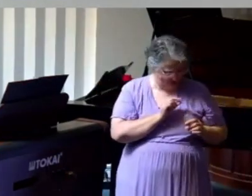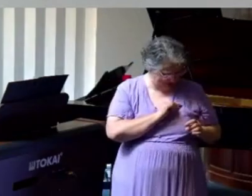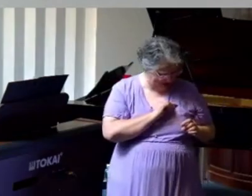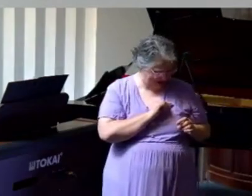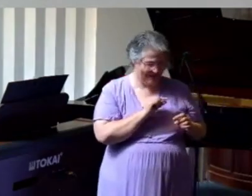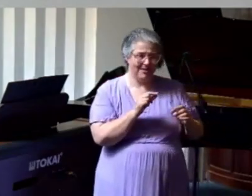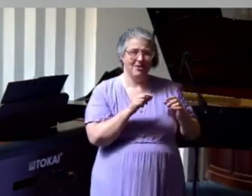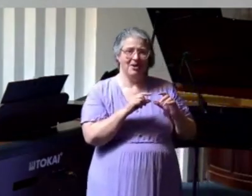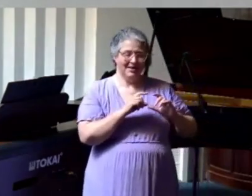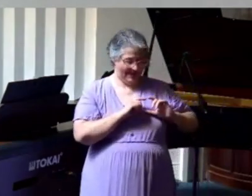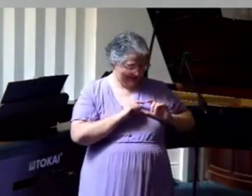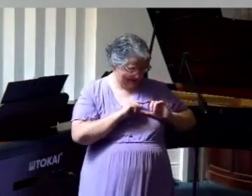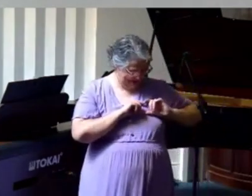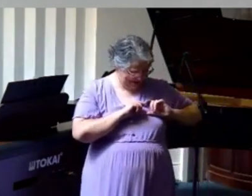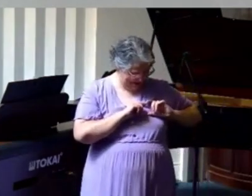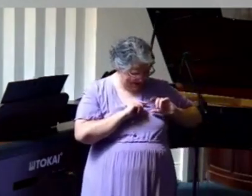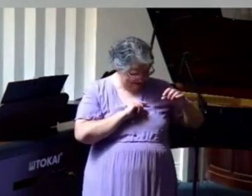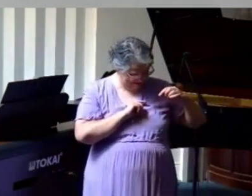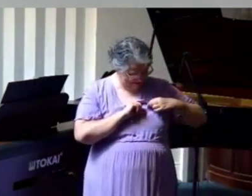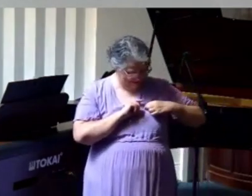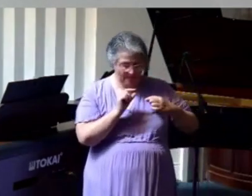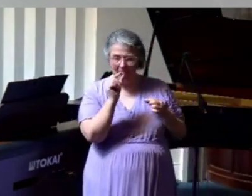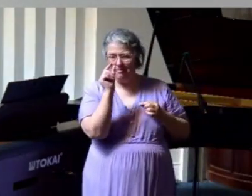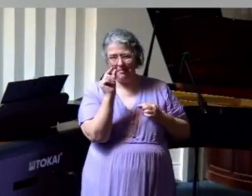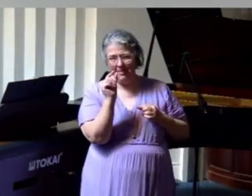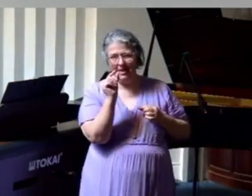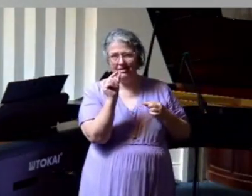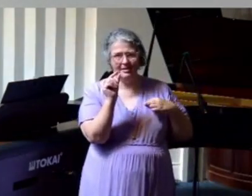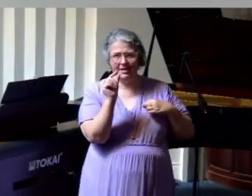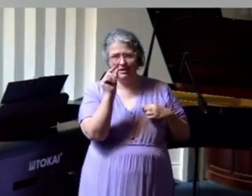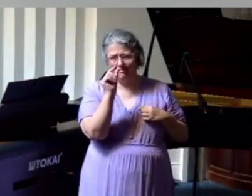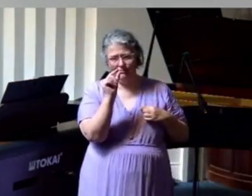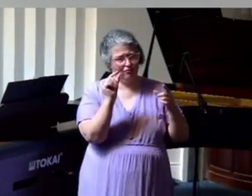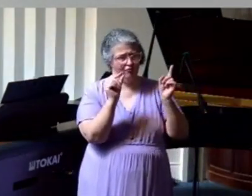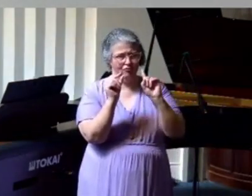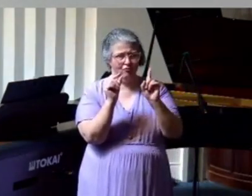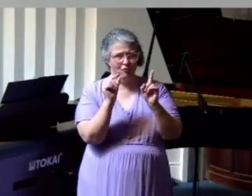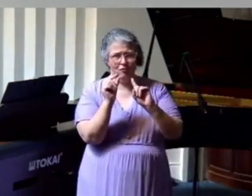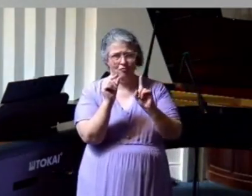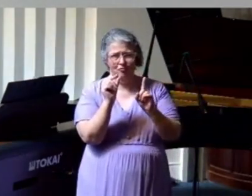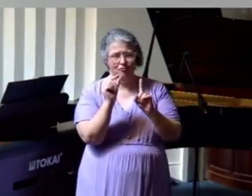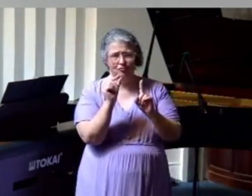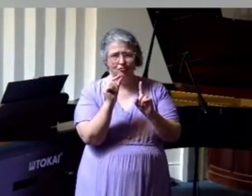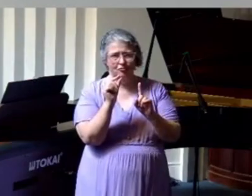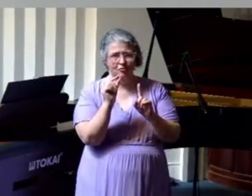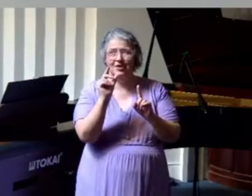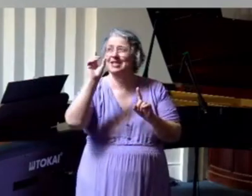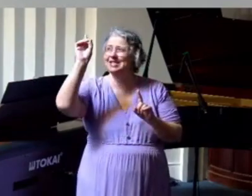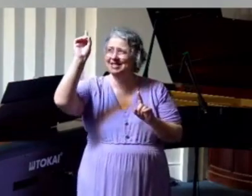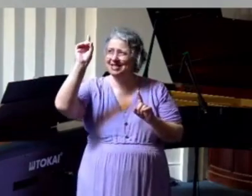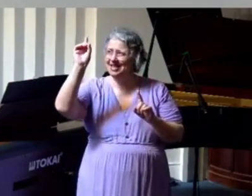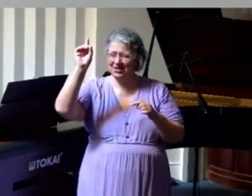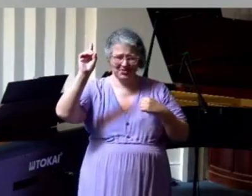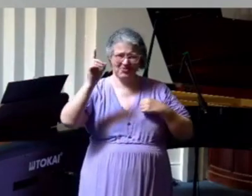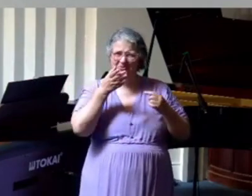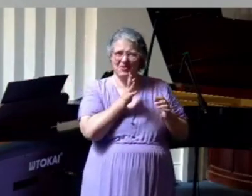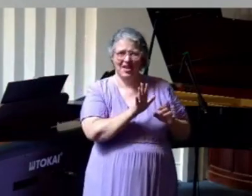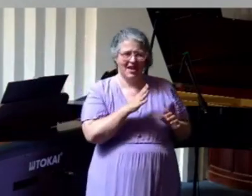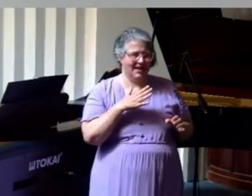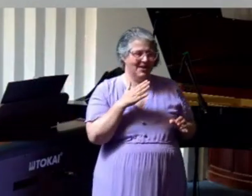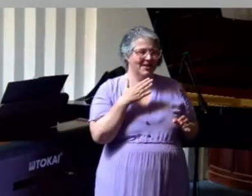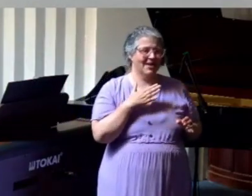os ídolos, os deuses do nosso coração. Deus não está querendo só estar entre os nossos gostos. Deus não quer que a gente só